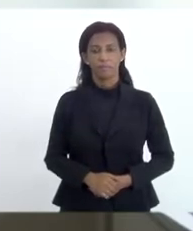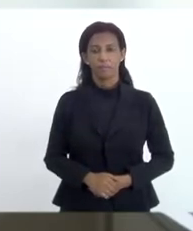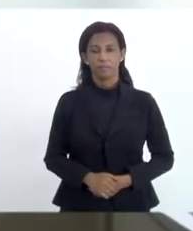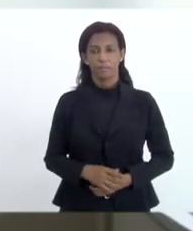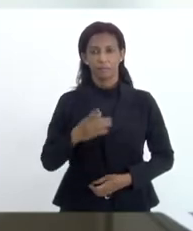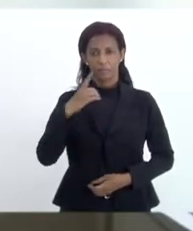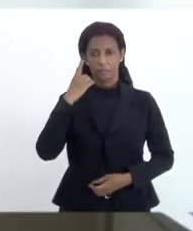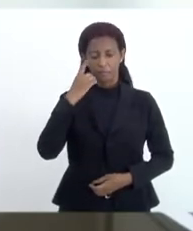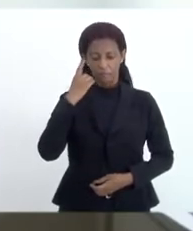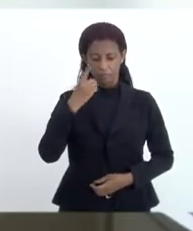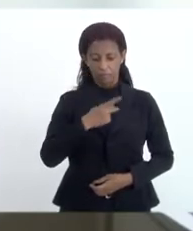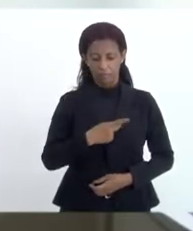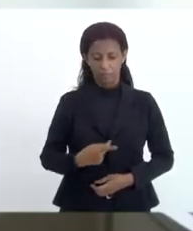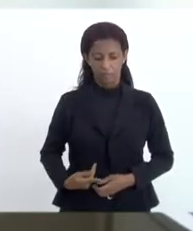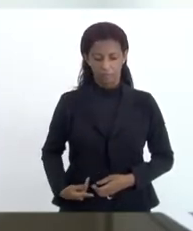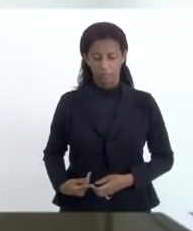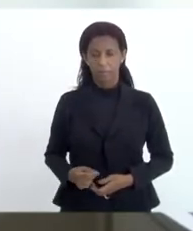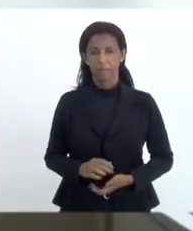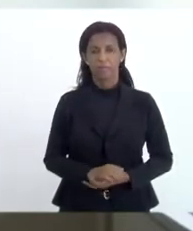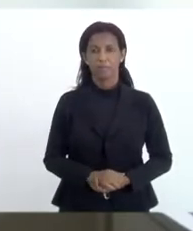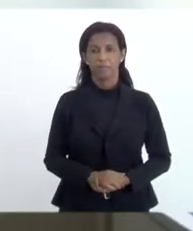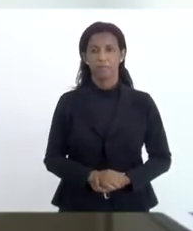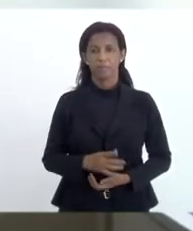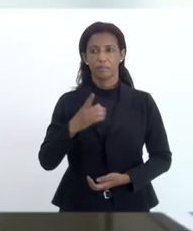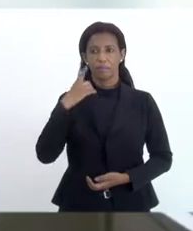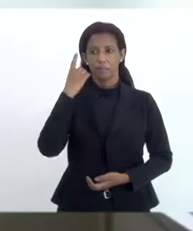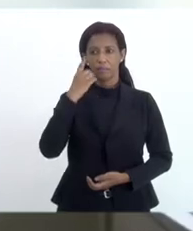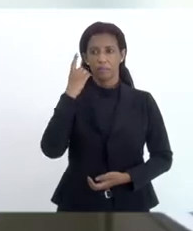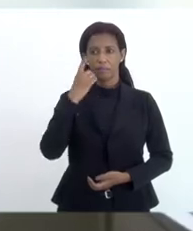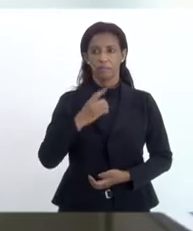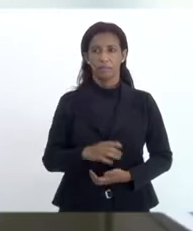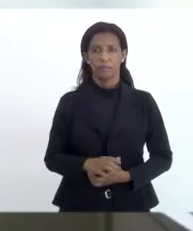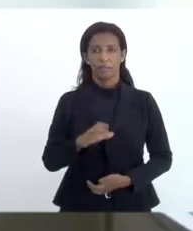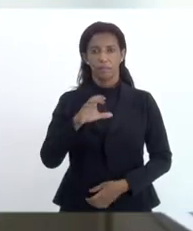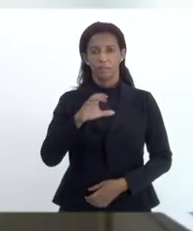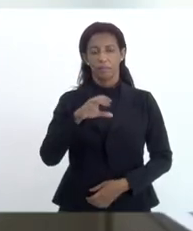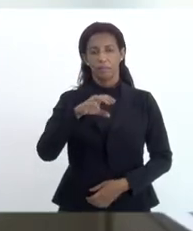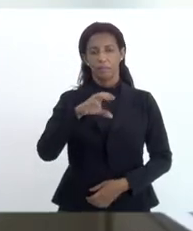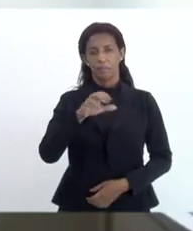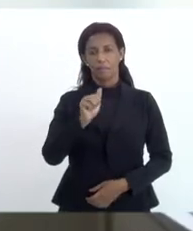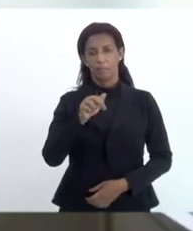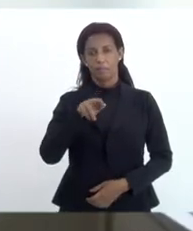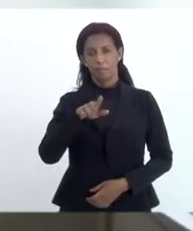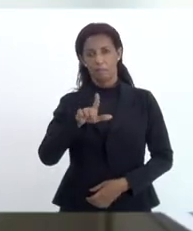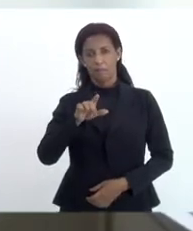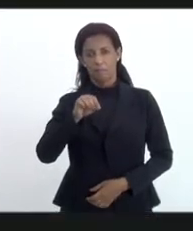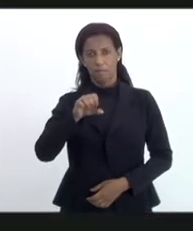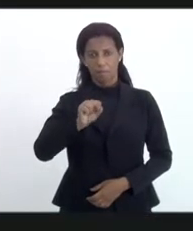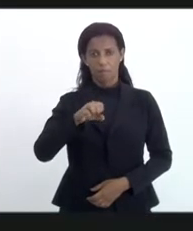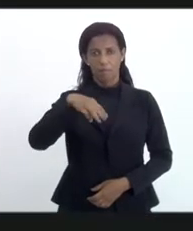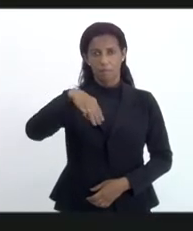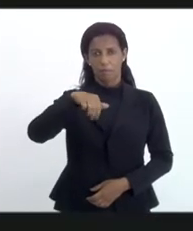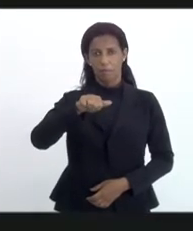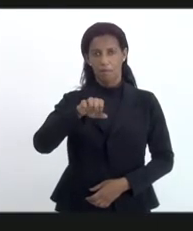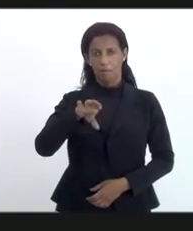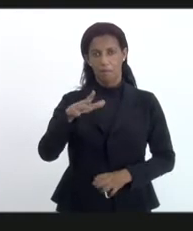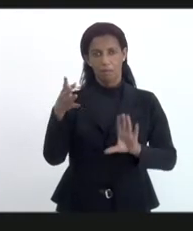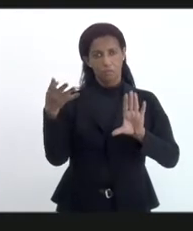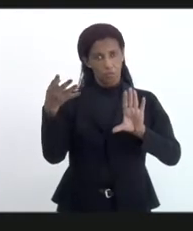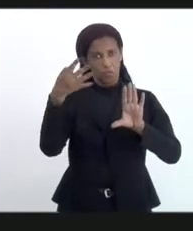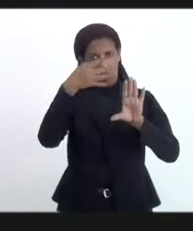do deputado presidente, do deputado Carlos Macedo, que já vi aqui na